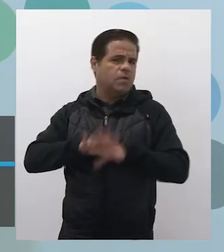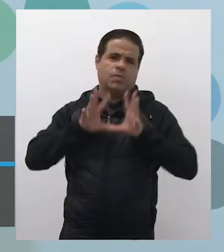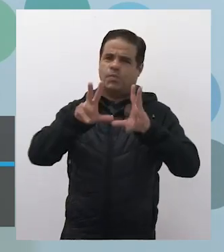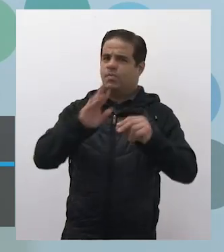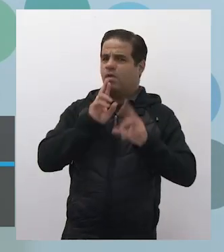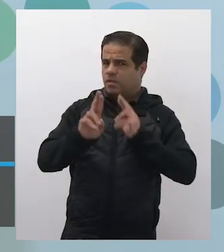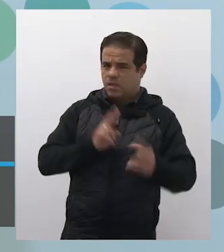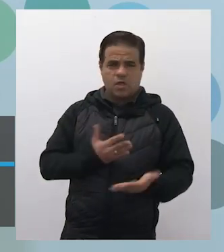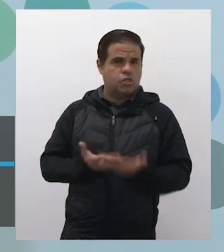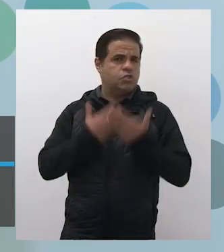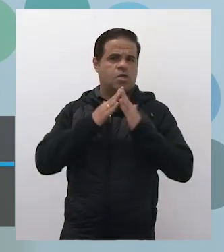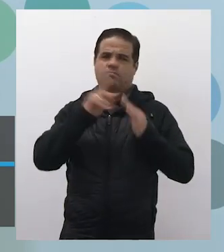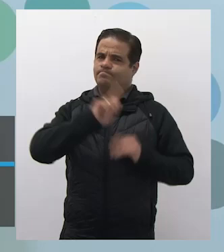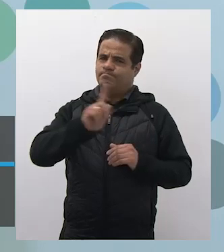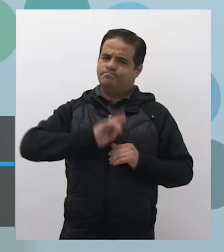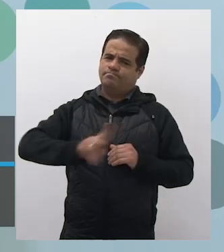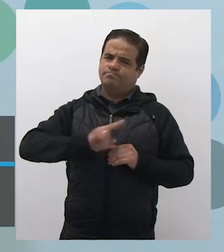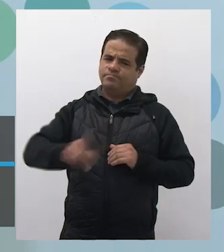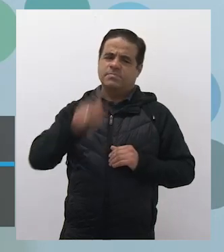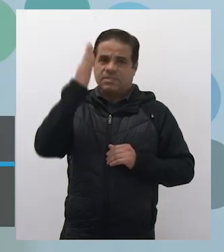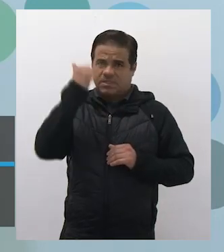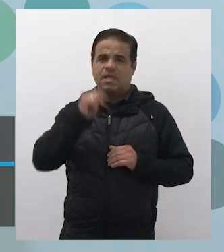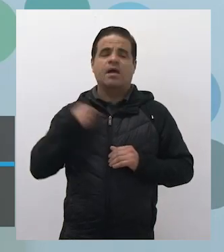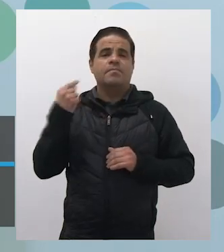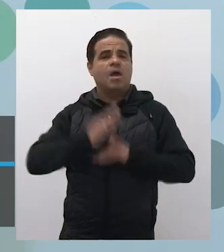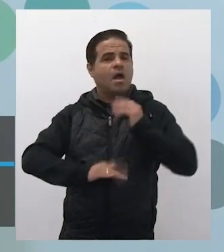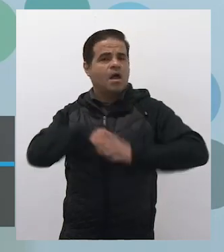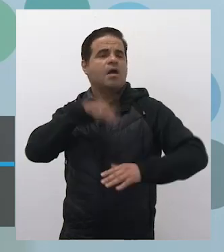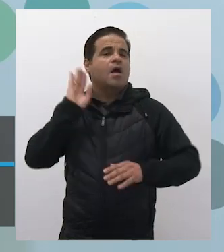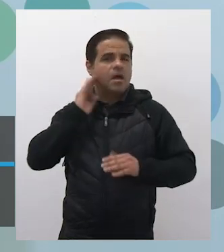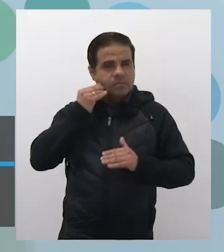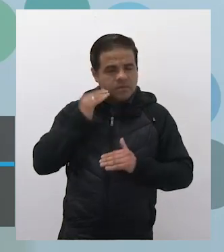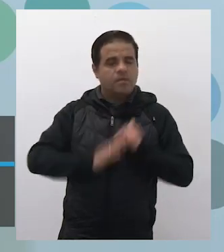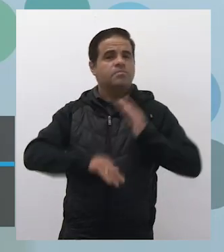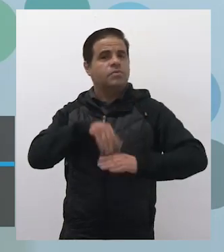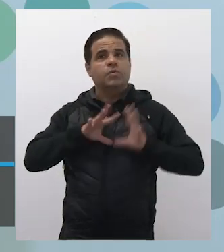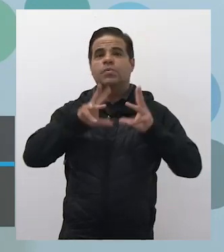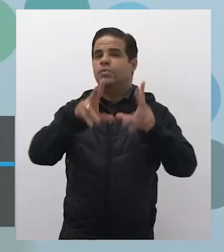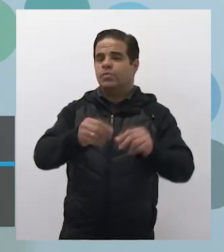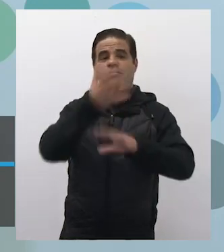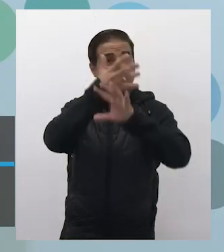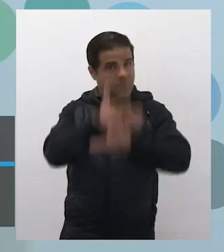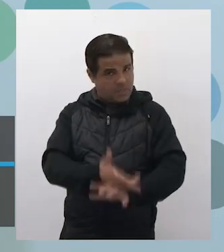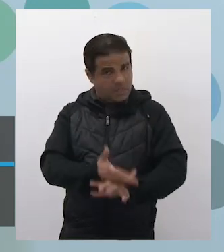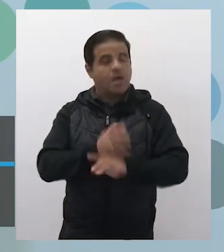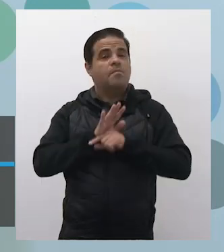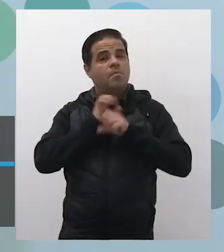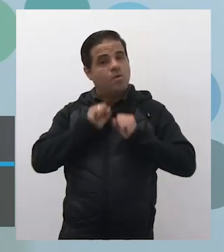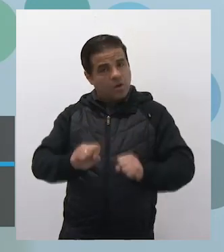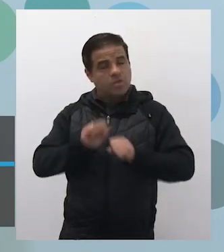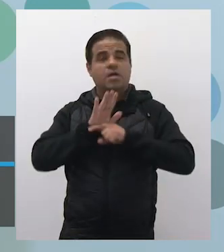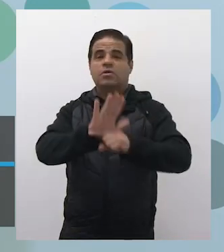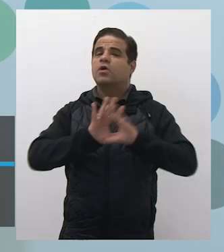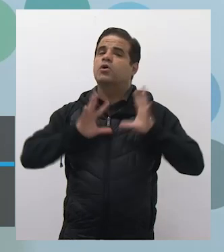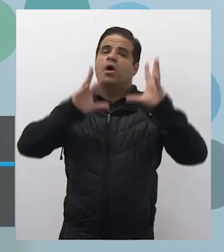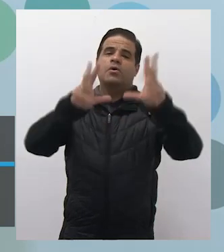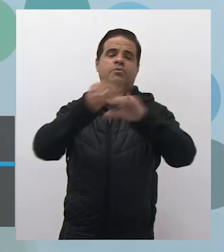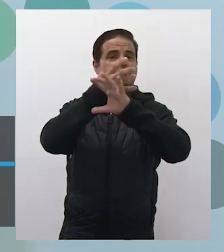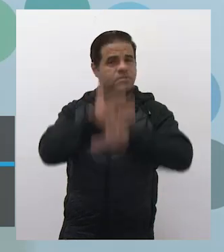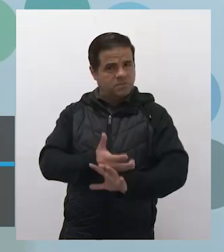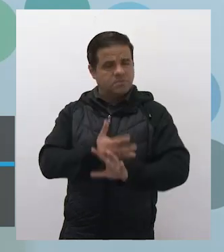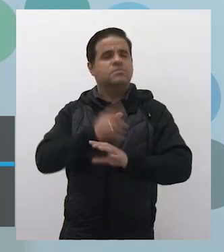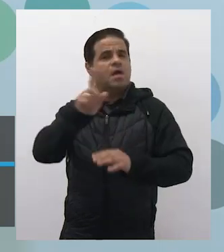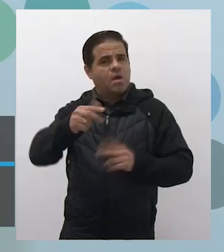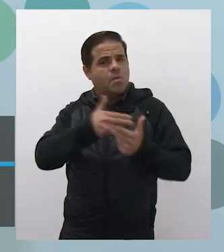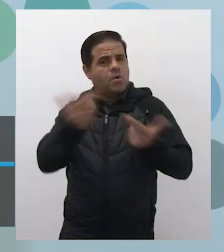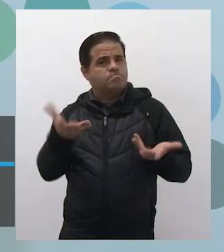resultados da escola, né? A gente sabe que as competências e habilidades de todas as disciplinas ajudam em todas as disciplinas, que é uma coisa